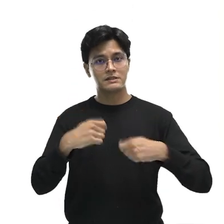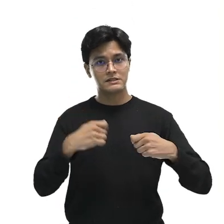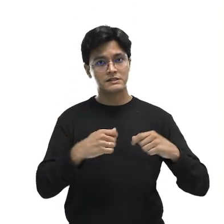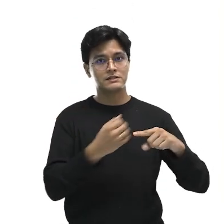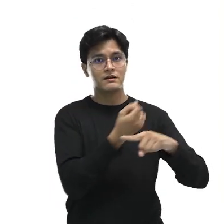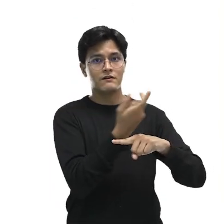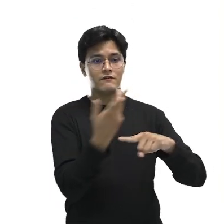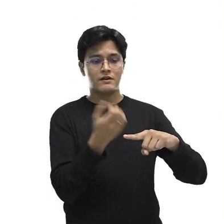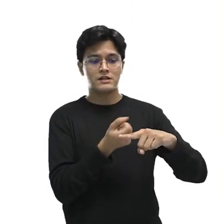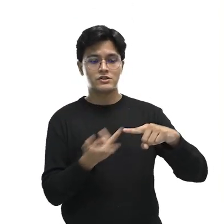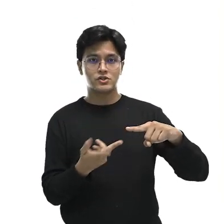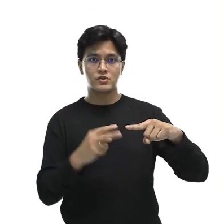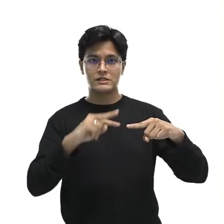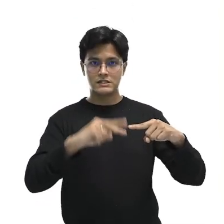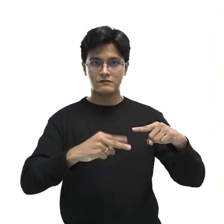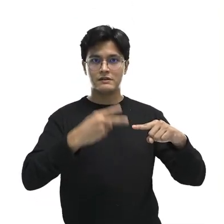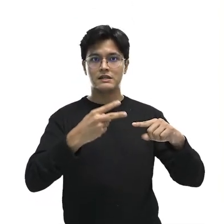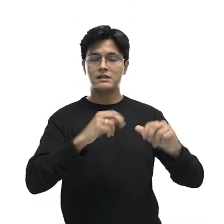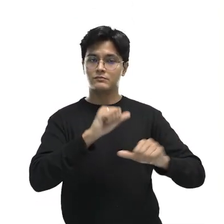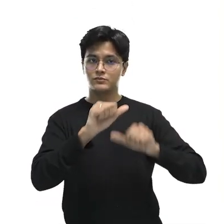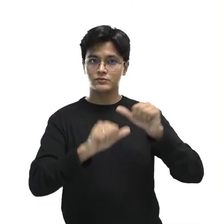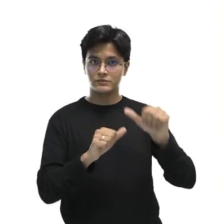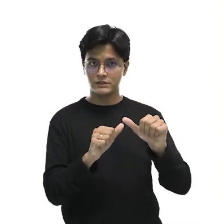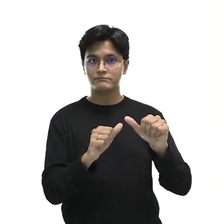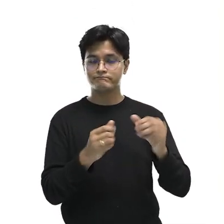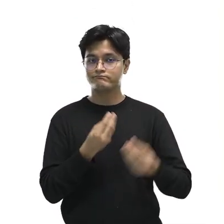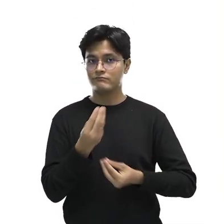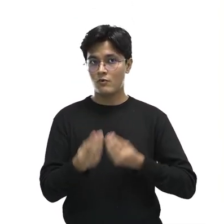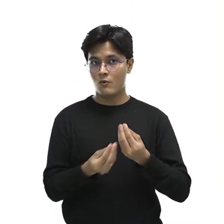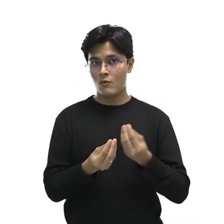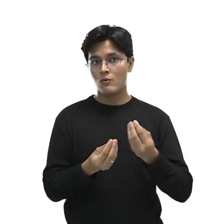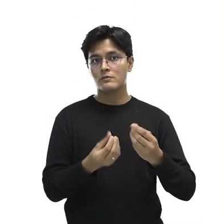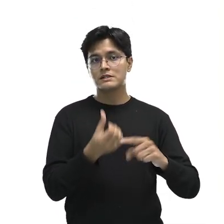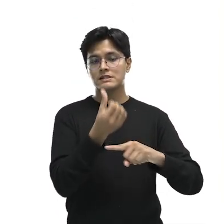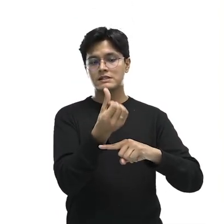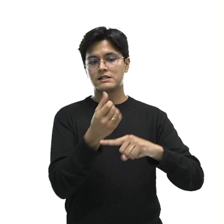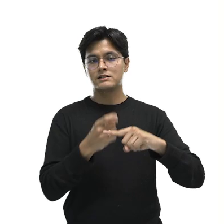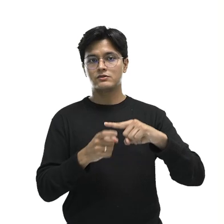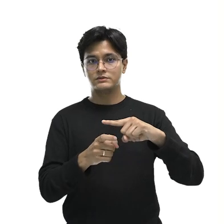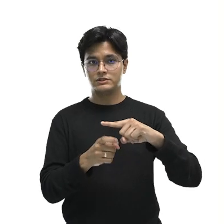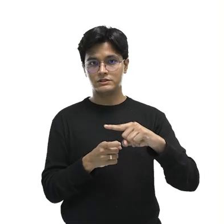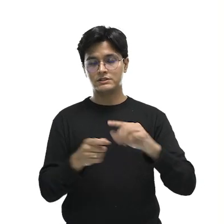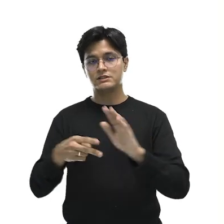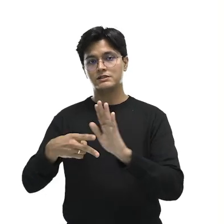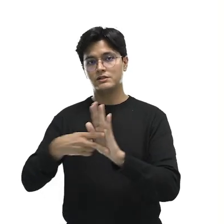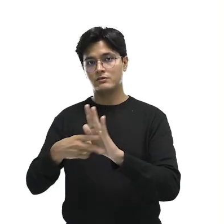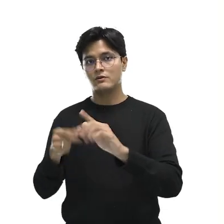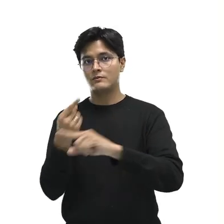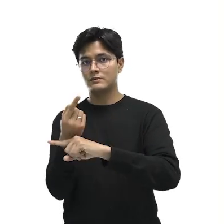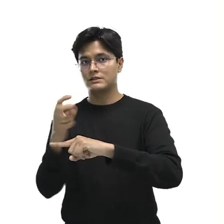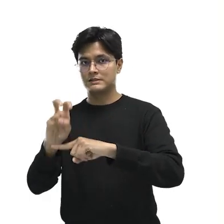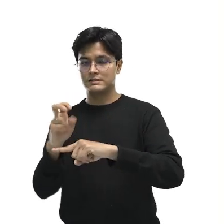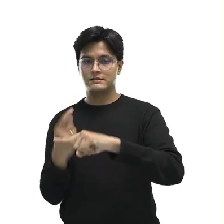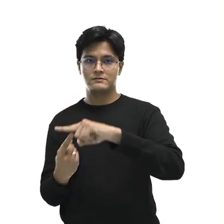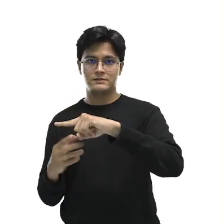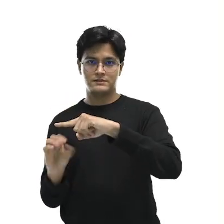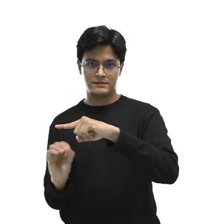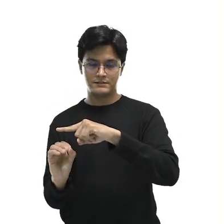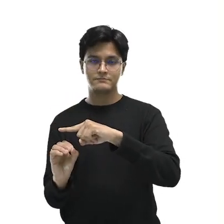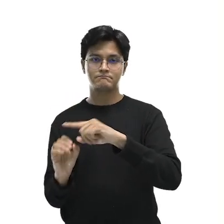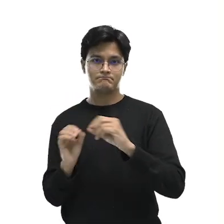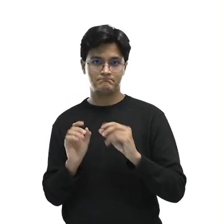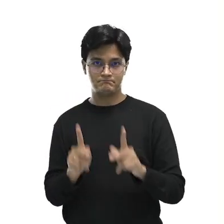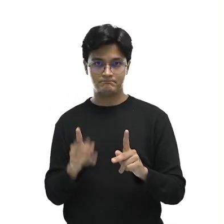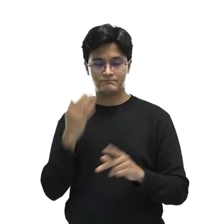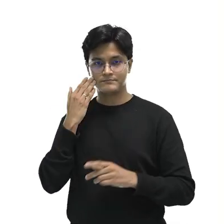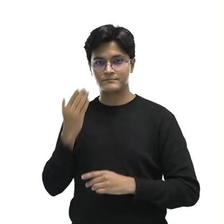inverter uma das duas frações. Vai ficar 6 sobre x igual a 15 sobre 10. Tudo bem?